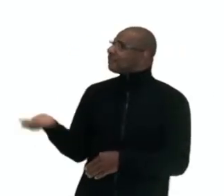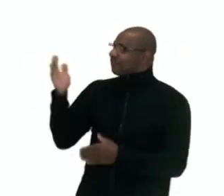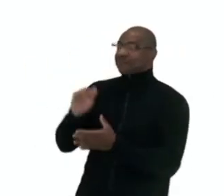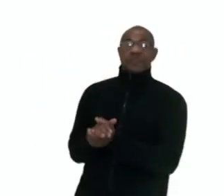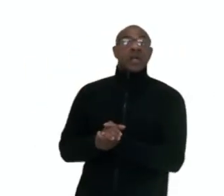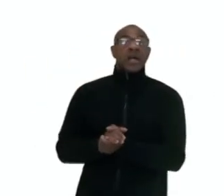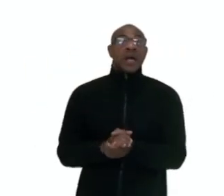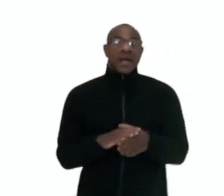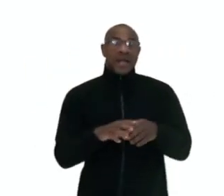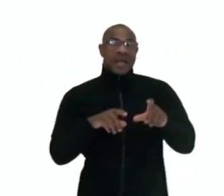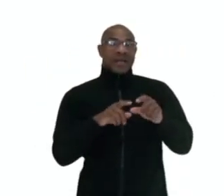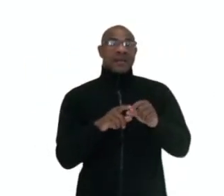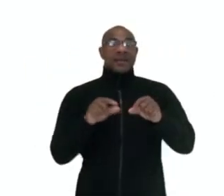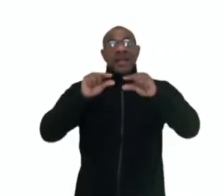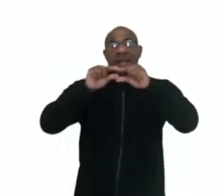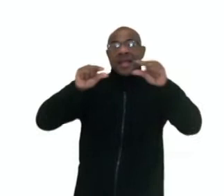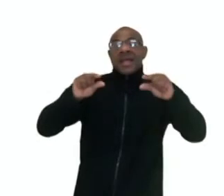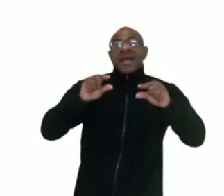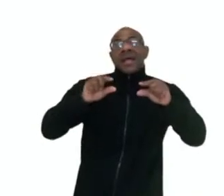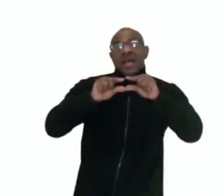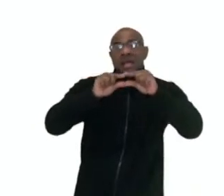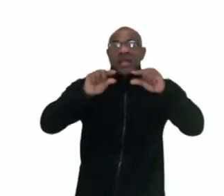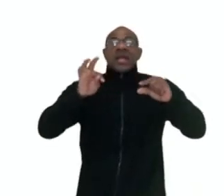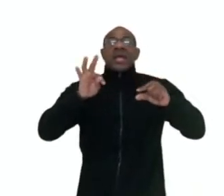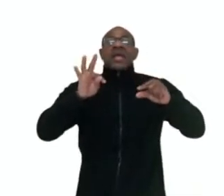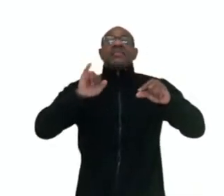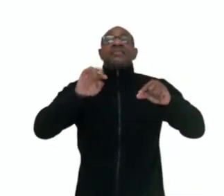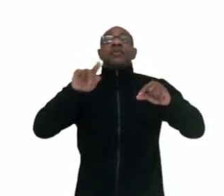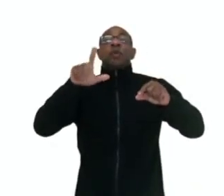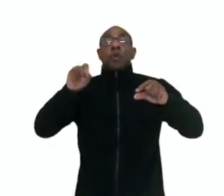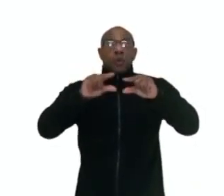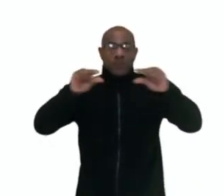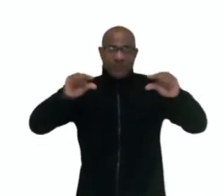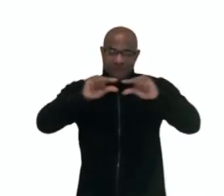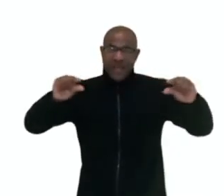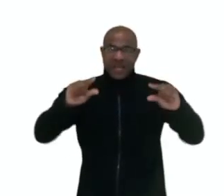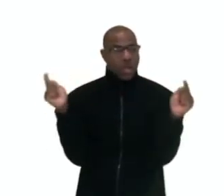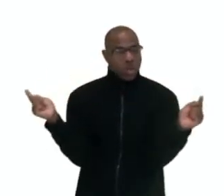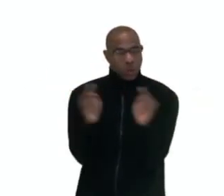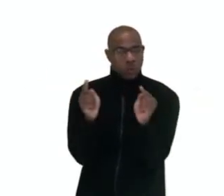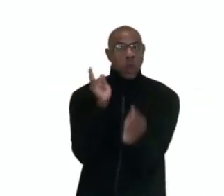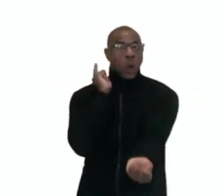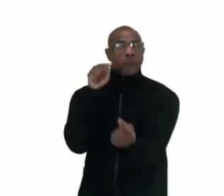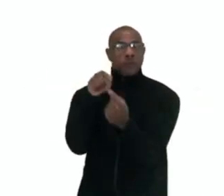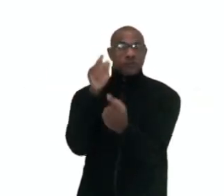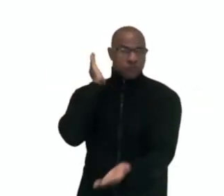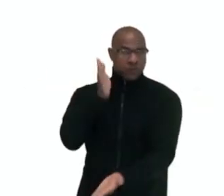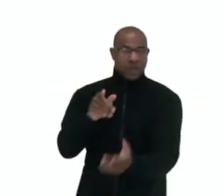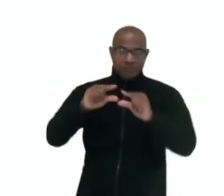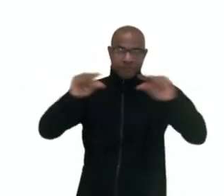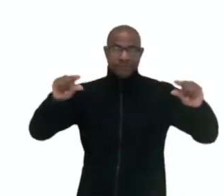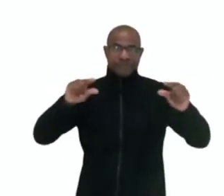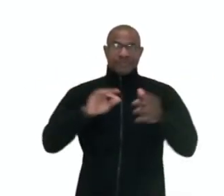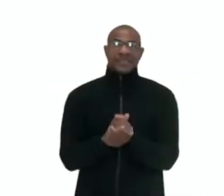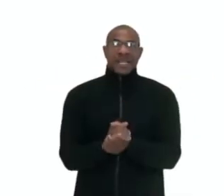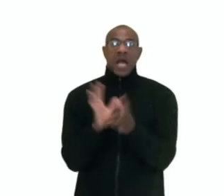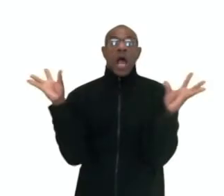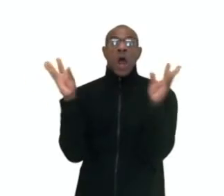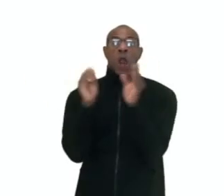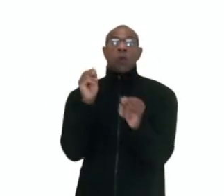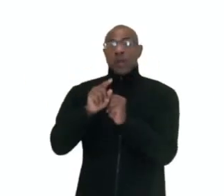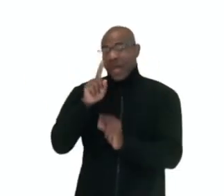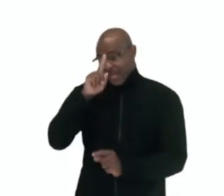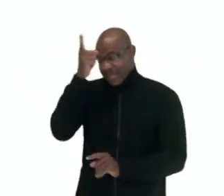título, uma frase curta, objetiva, o que faz? Resume a ideia da mensagem e,